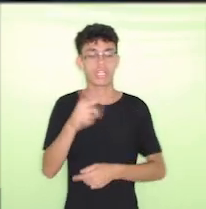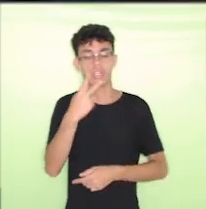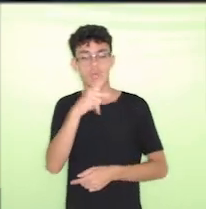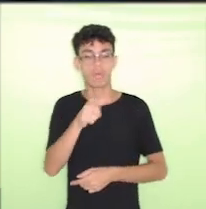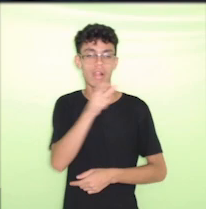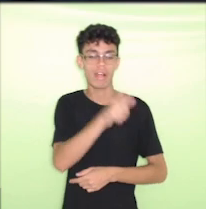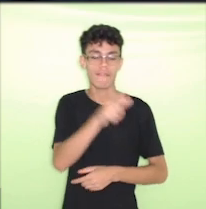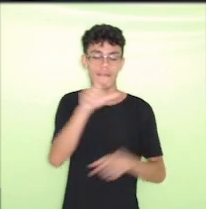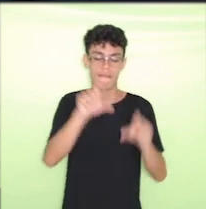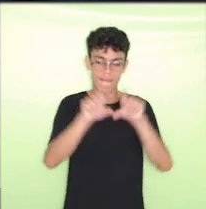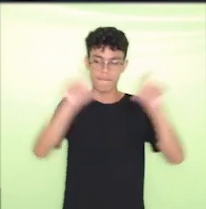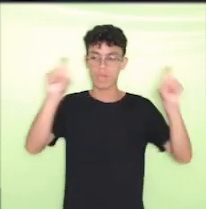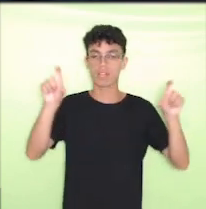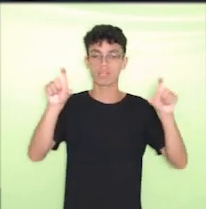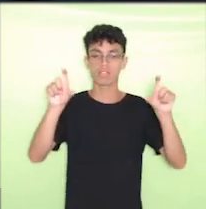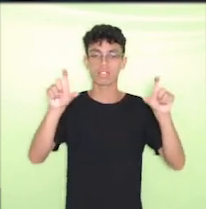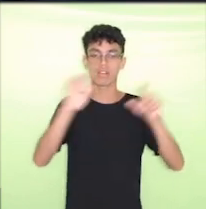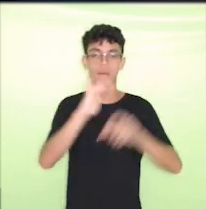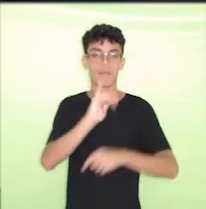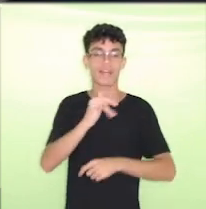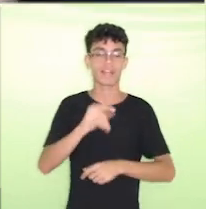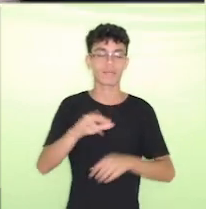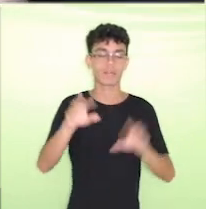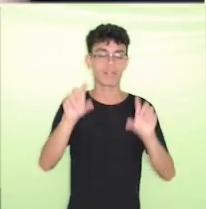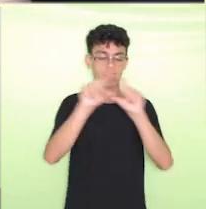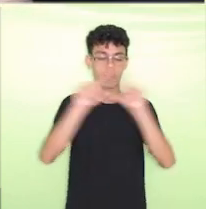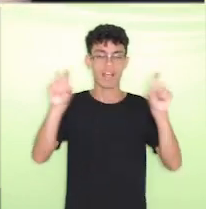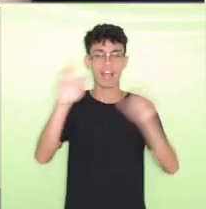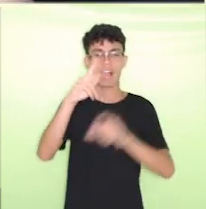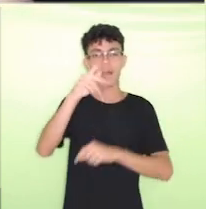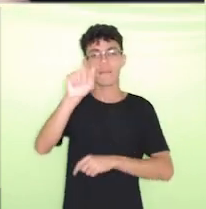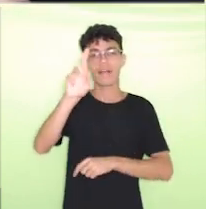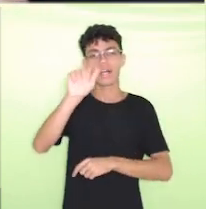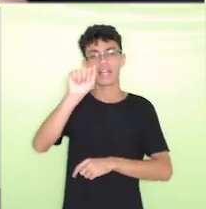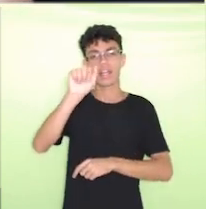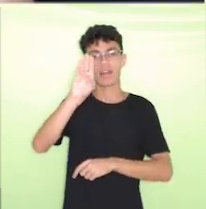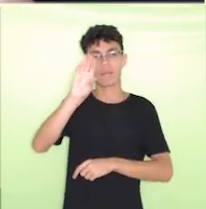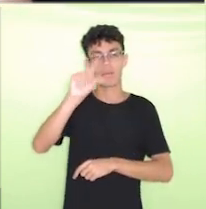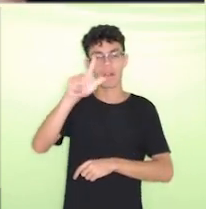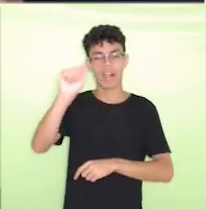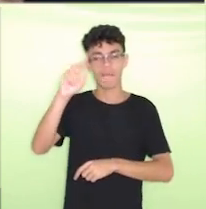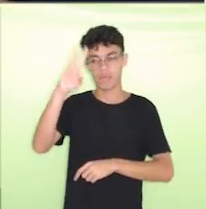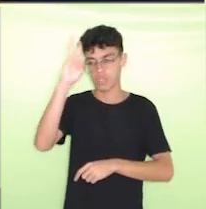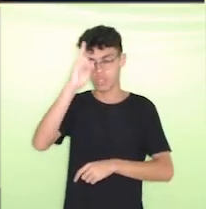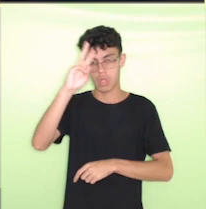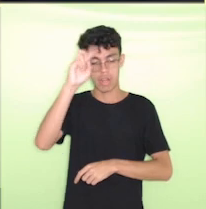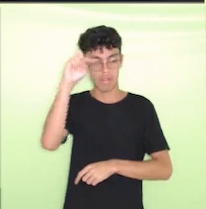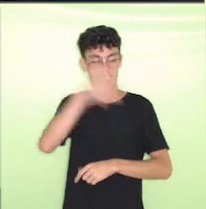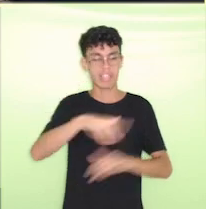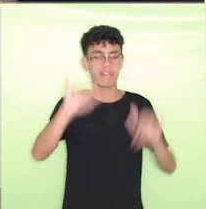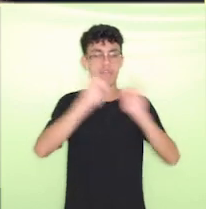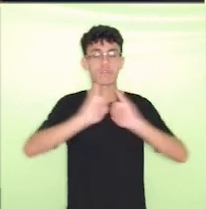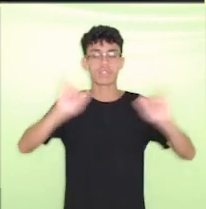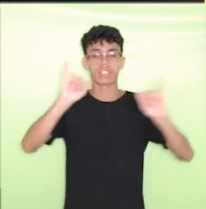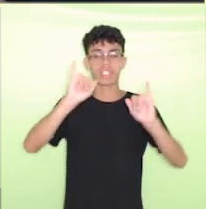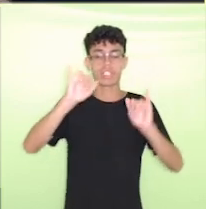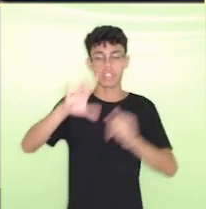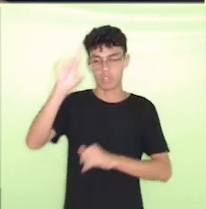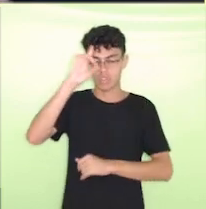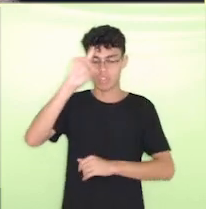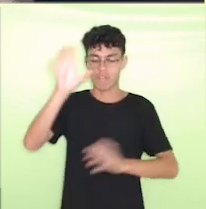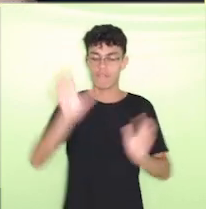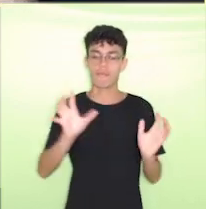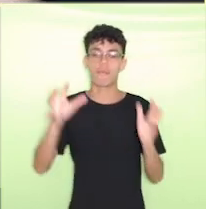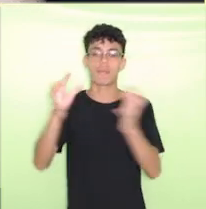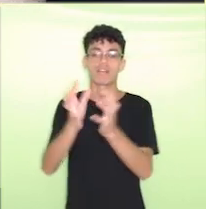Todas juntas formam uma parábola. Você chama de parábola o que você conta àquelas que um dia vão fazer parte da